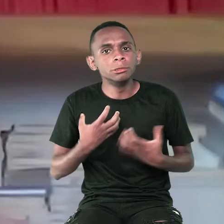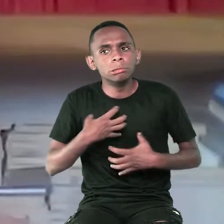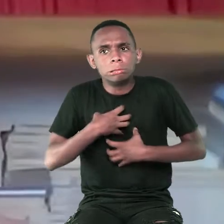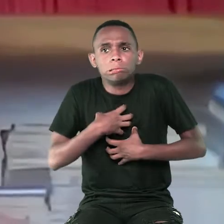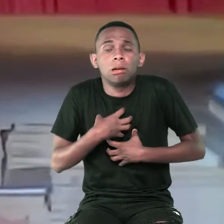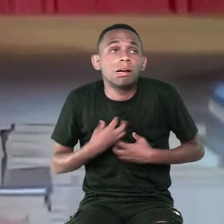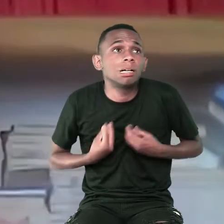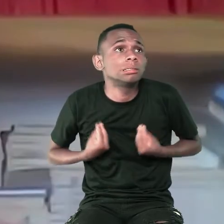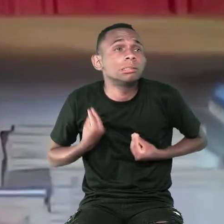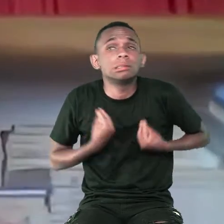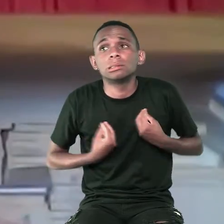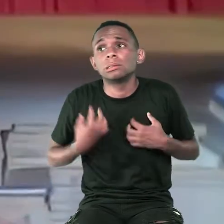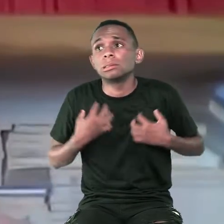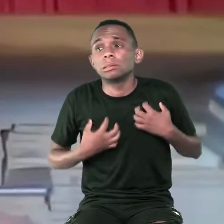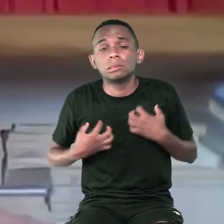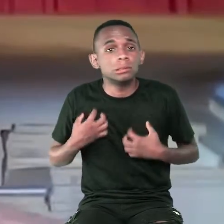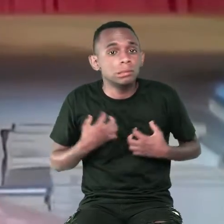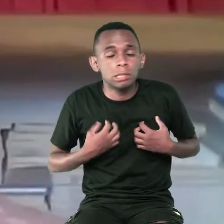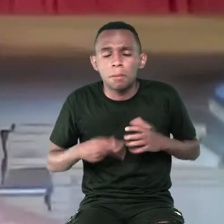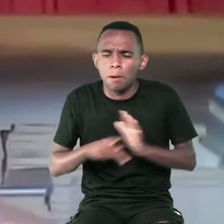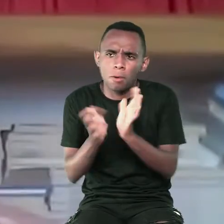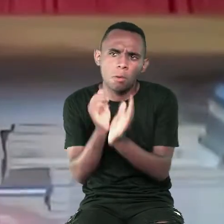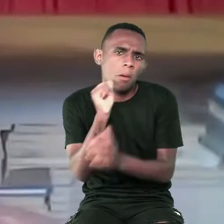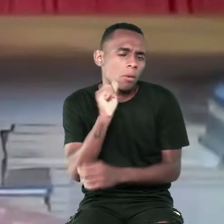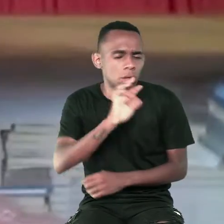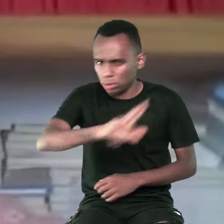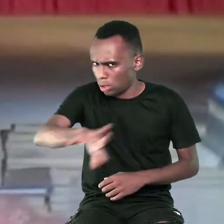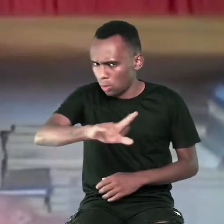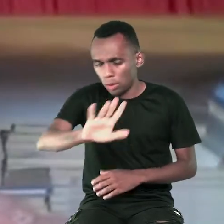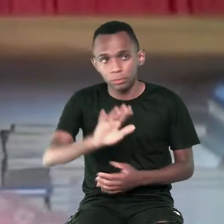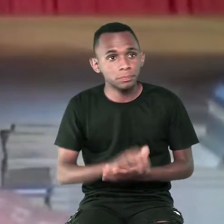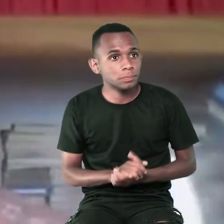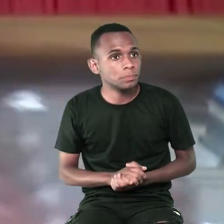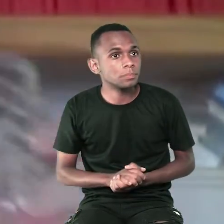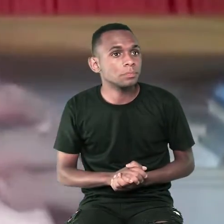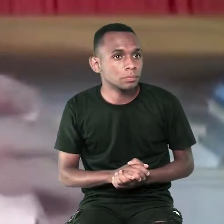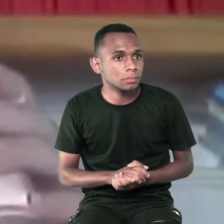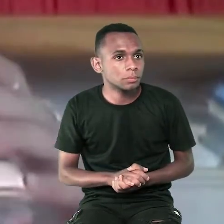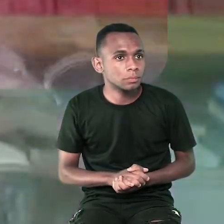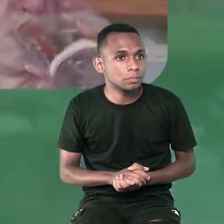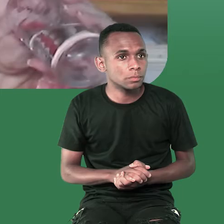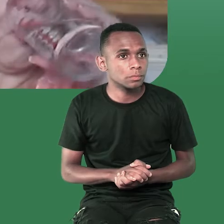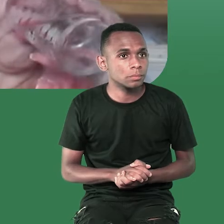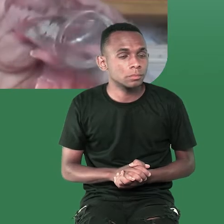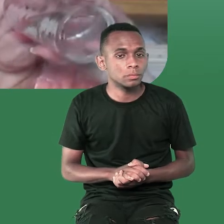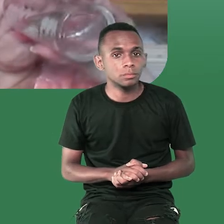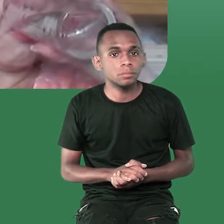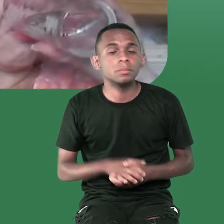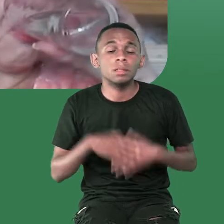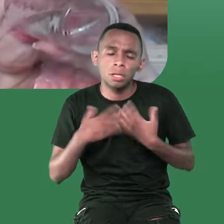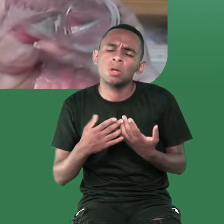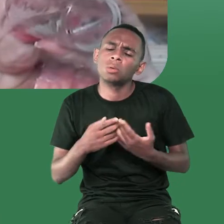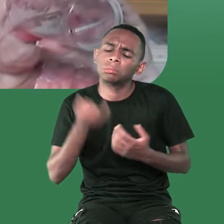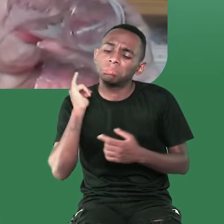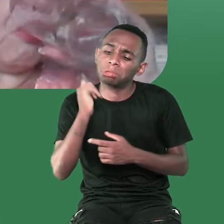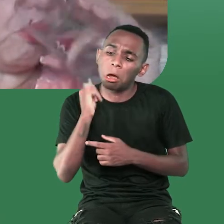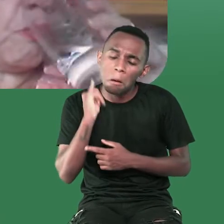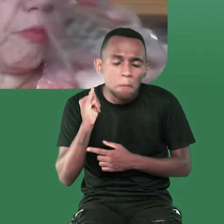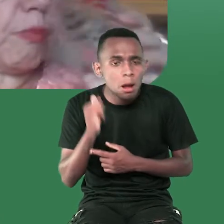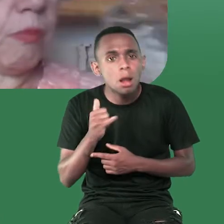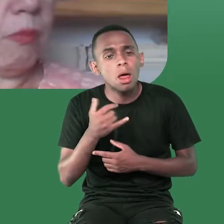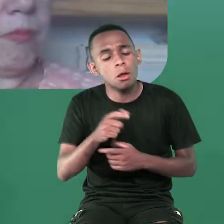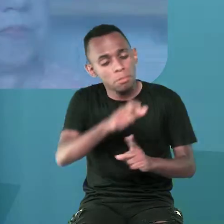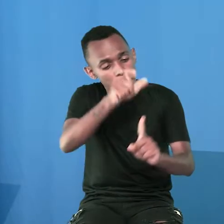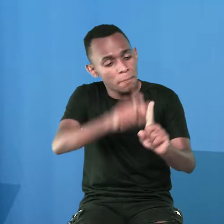vida das mulheres é um drama, porque não é. Sim, pois é, e justamente nessa narrativa, né, da